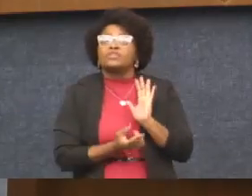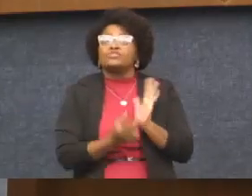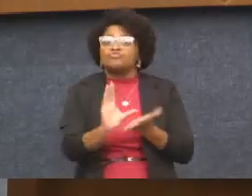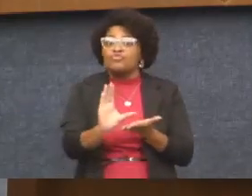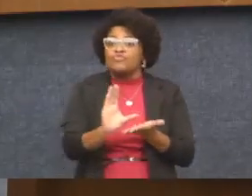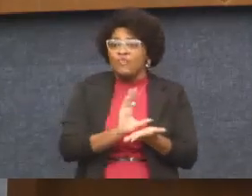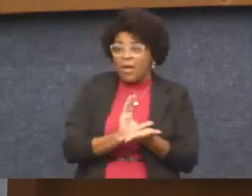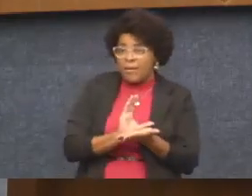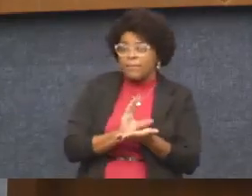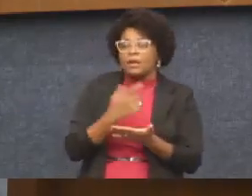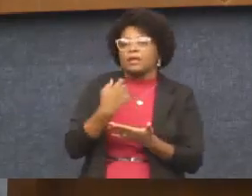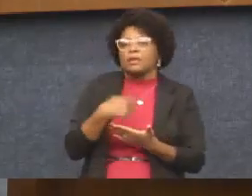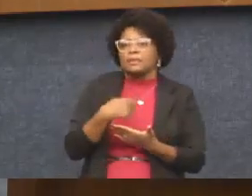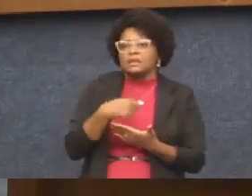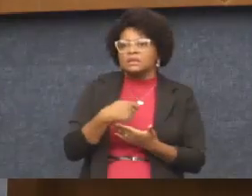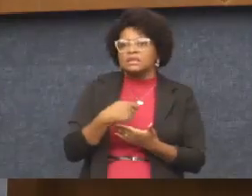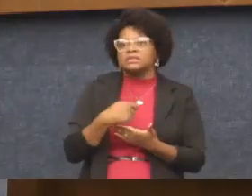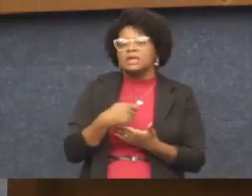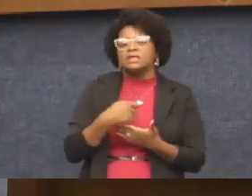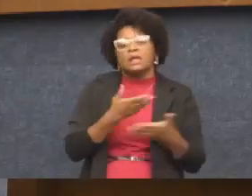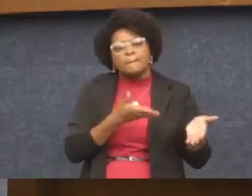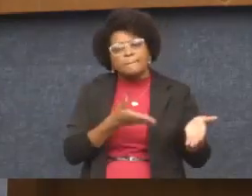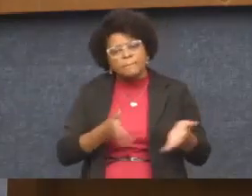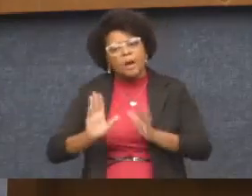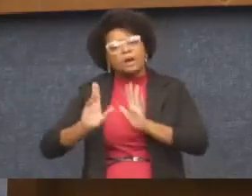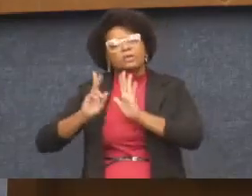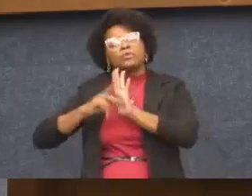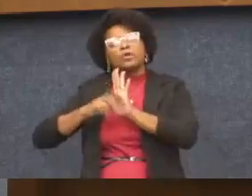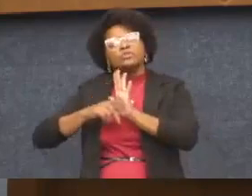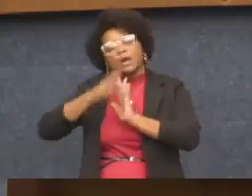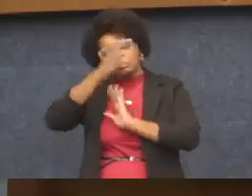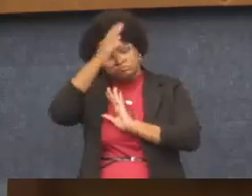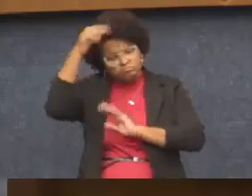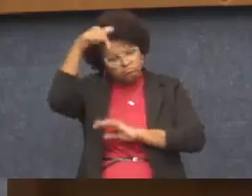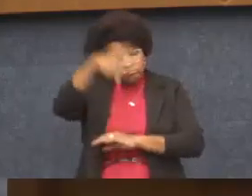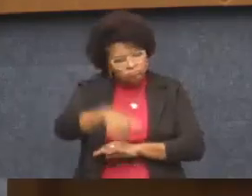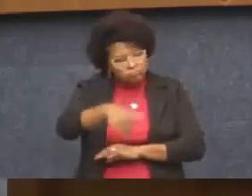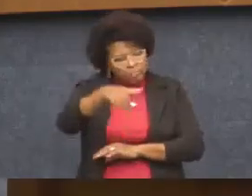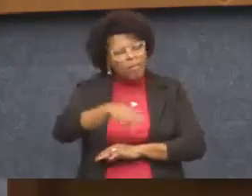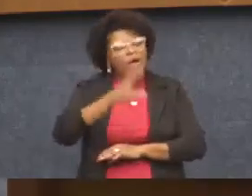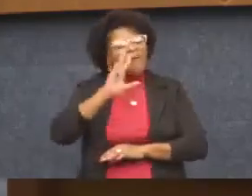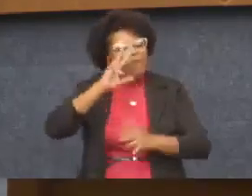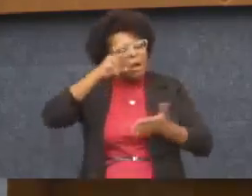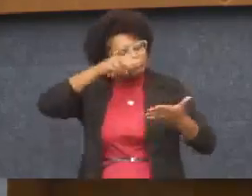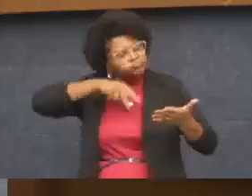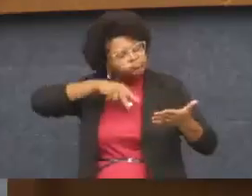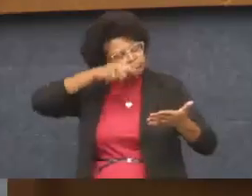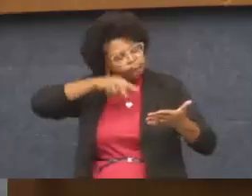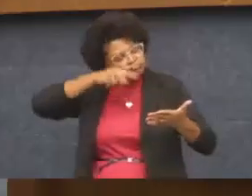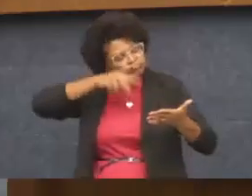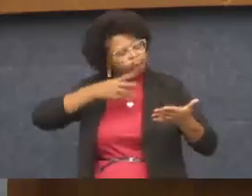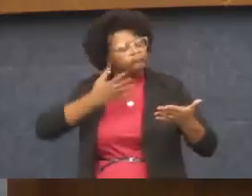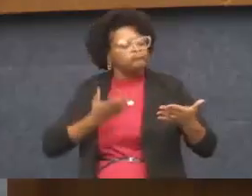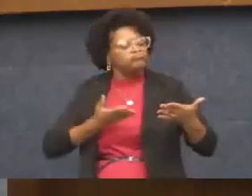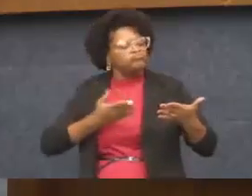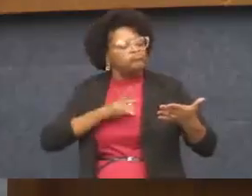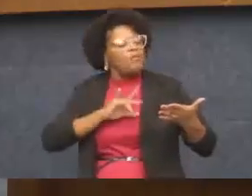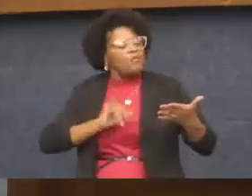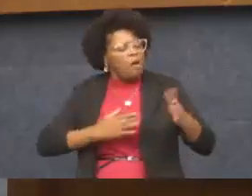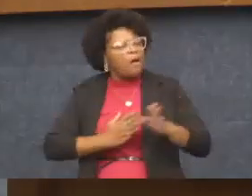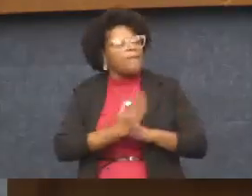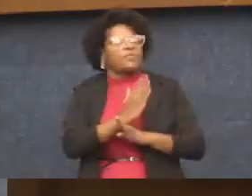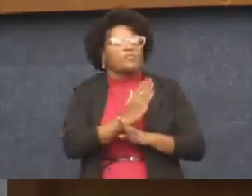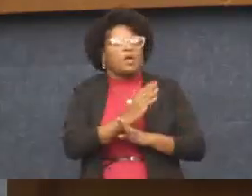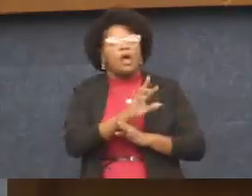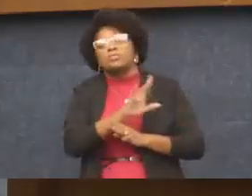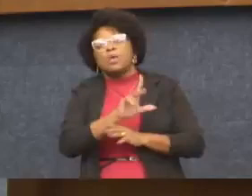forma pontual, manda o projeto de lei para a Câmara que a gente vai apreciar, vai dar celeridade e vai aprovar. Não é alterando